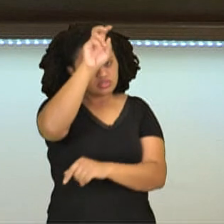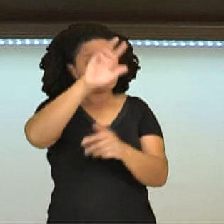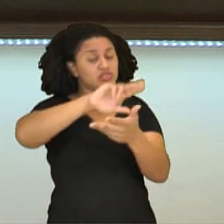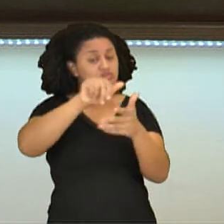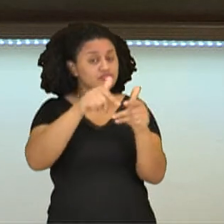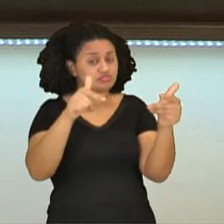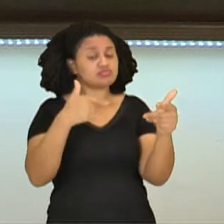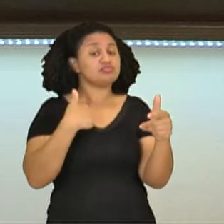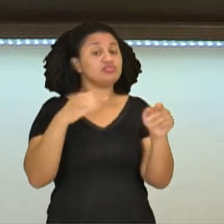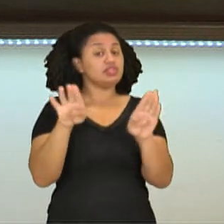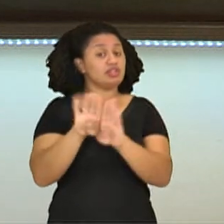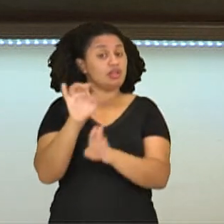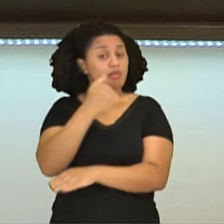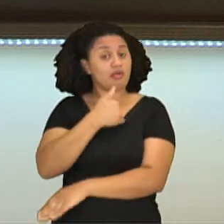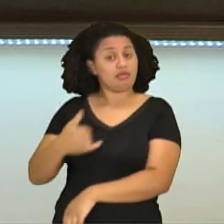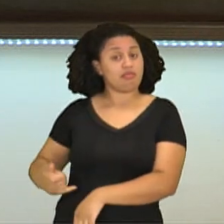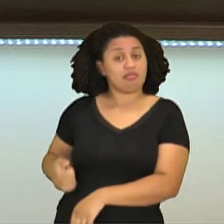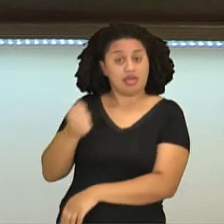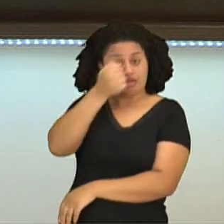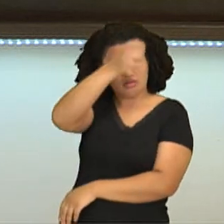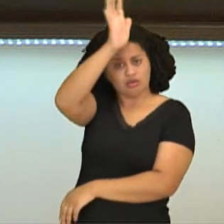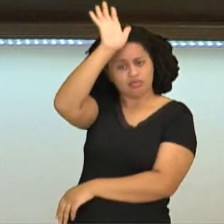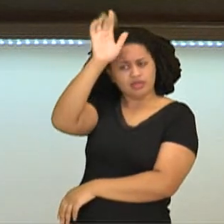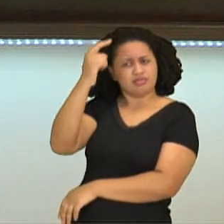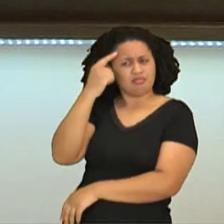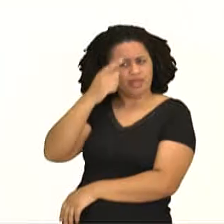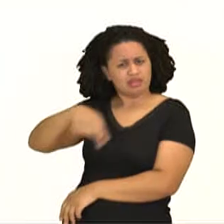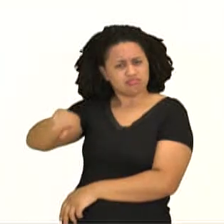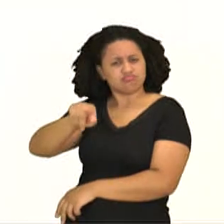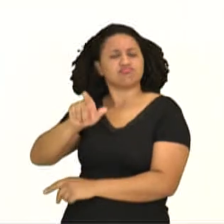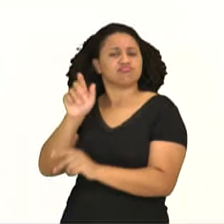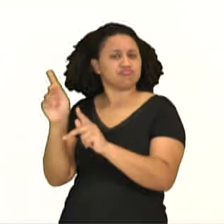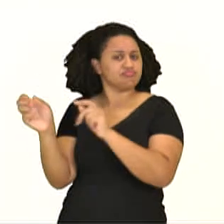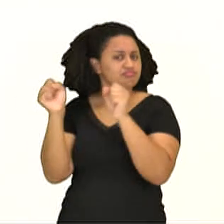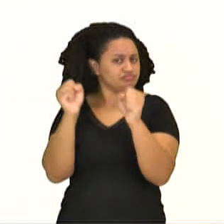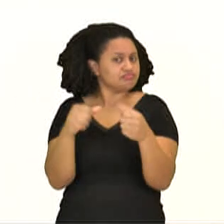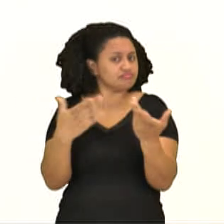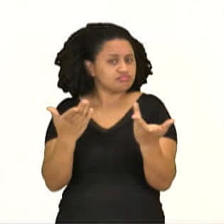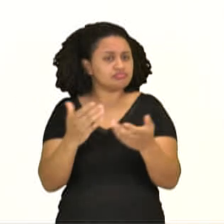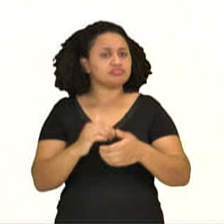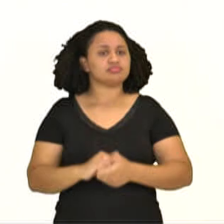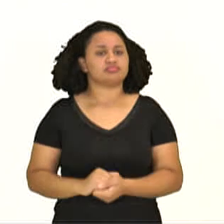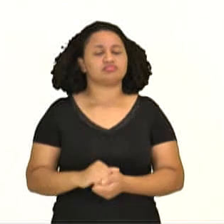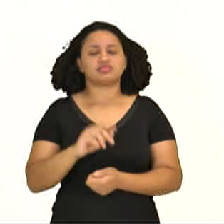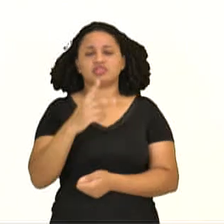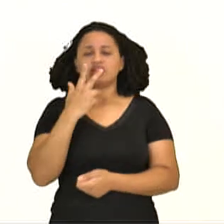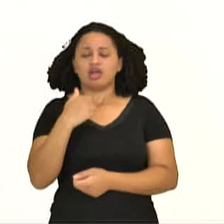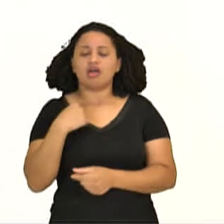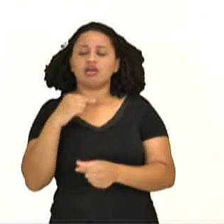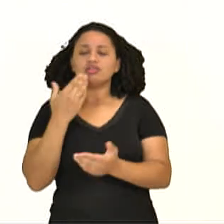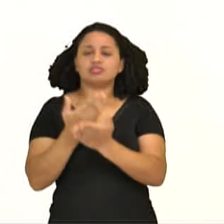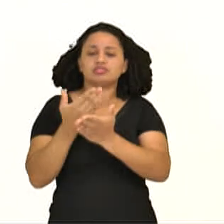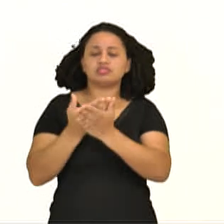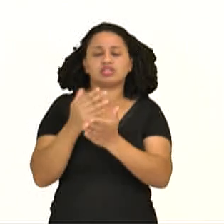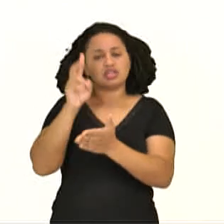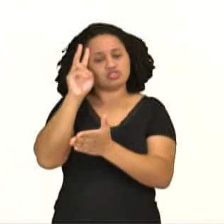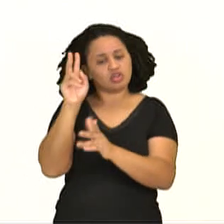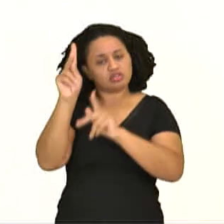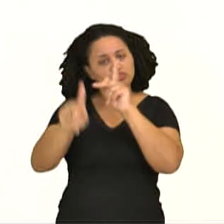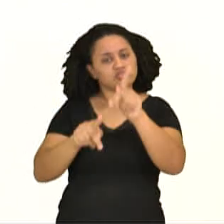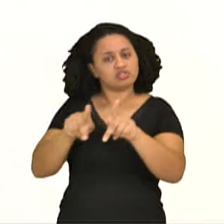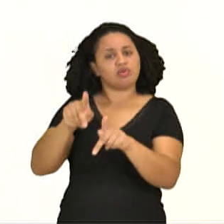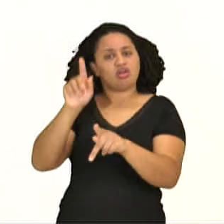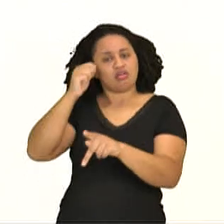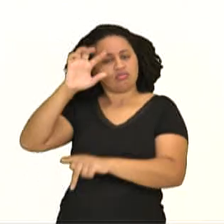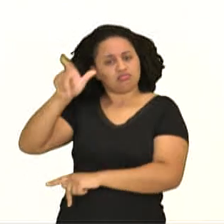Império Romano. Pensa se os caras não eram poderosos. Você considera que estudar a história dos povos africanos da antiguidade